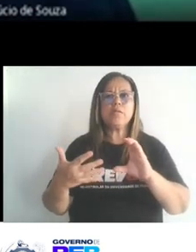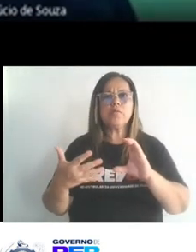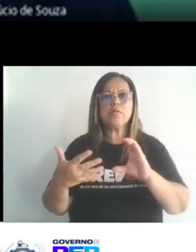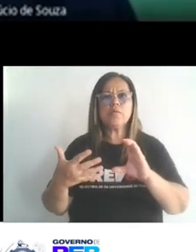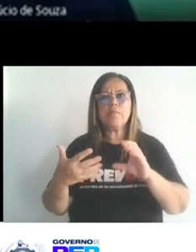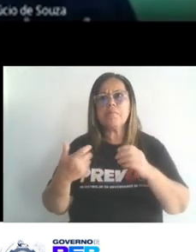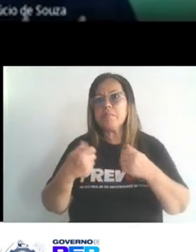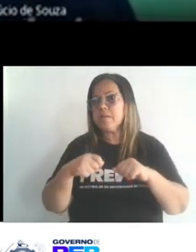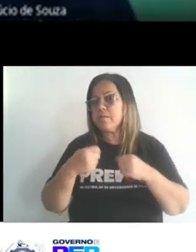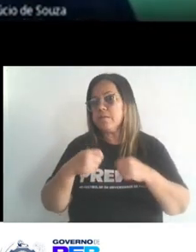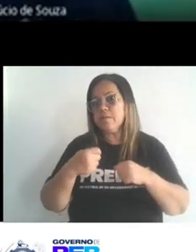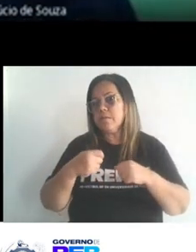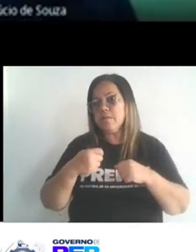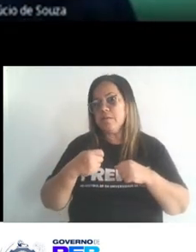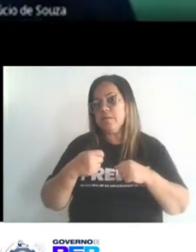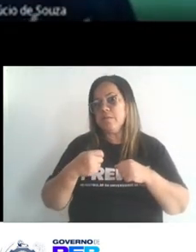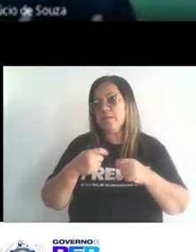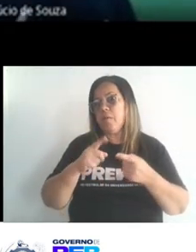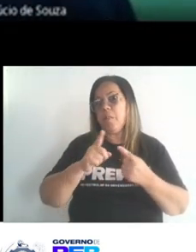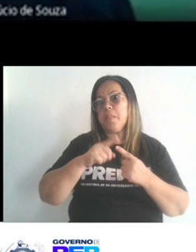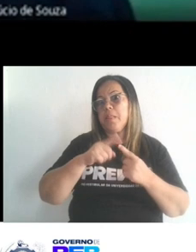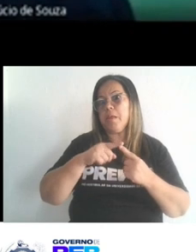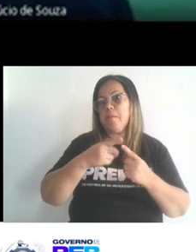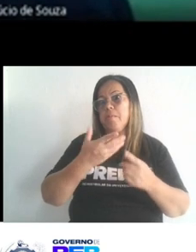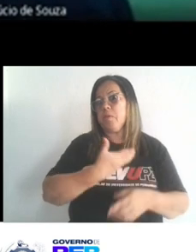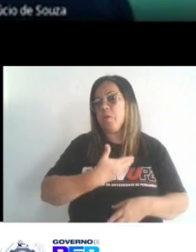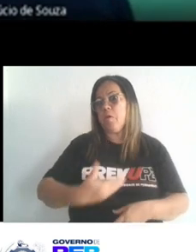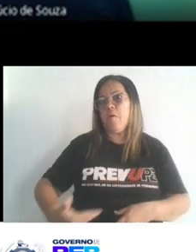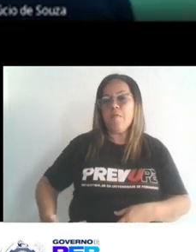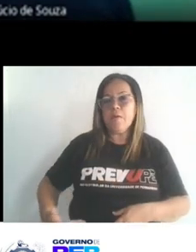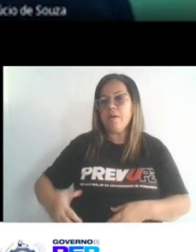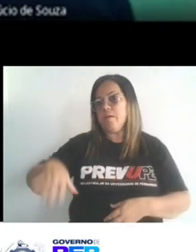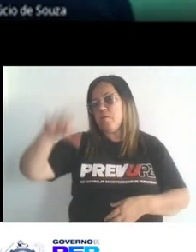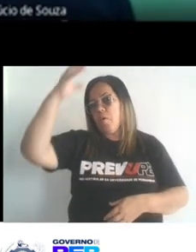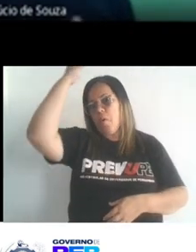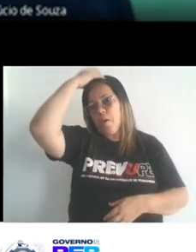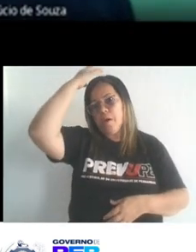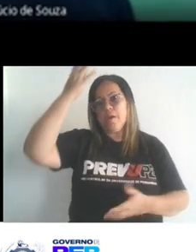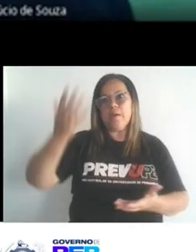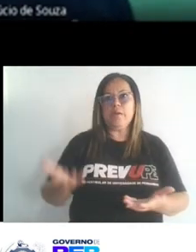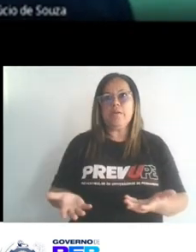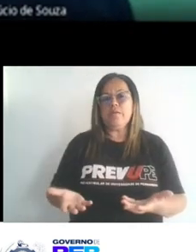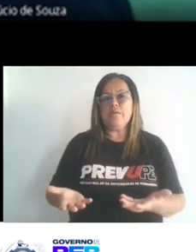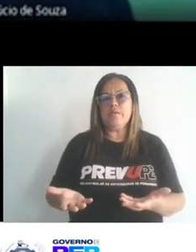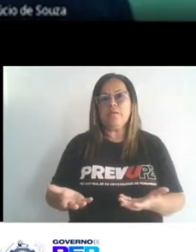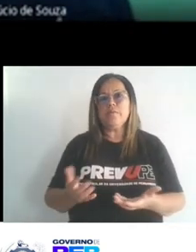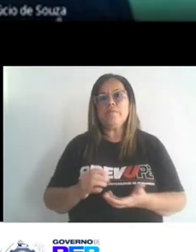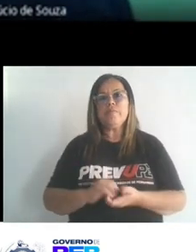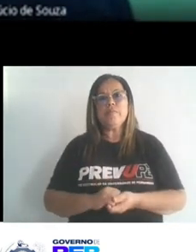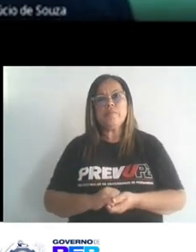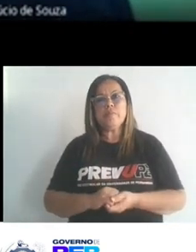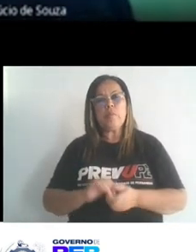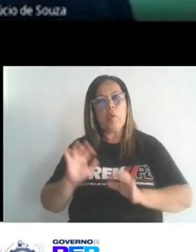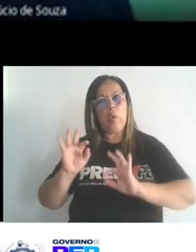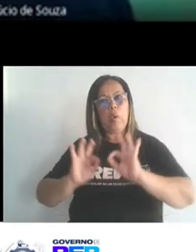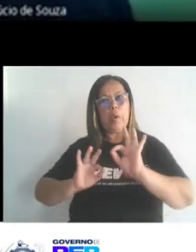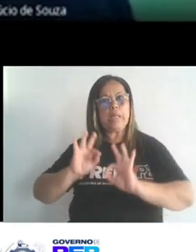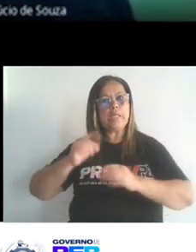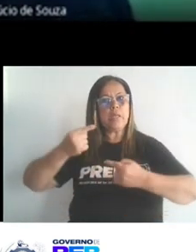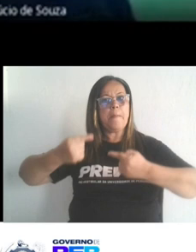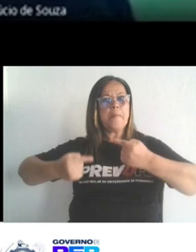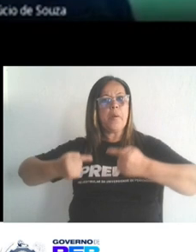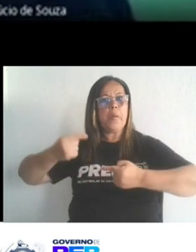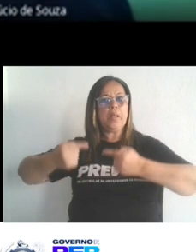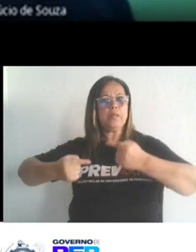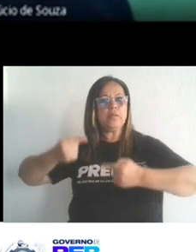de um corpo de governo reis determinada forma de estado de governo organização política